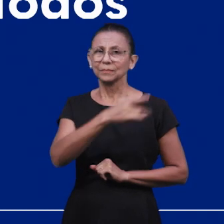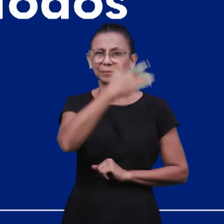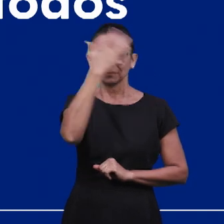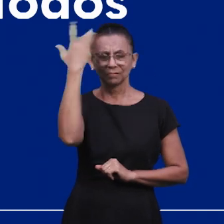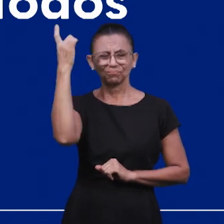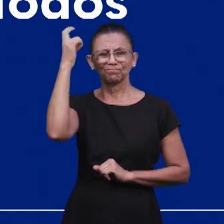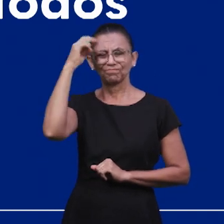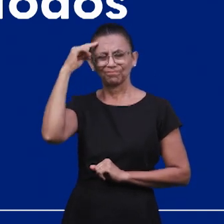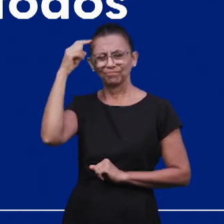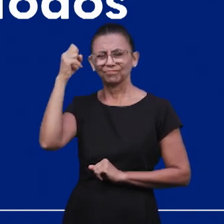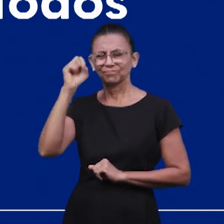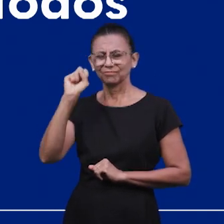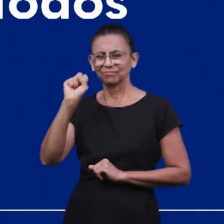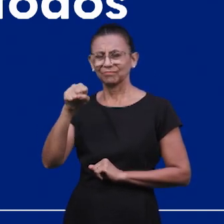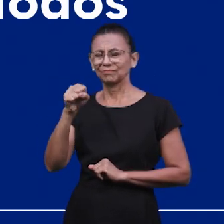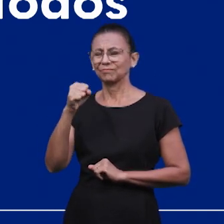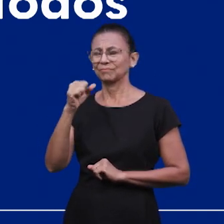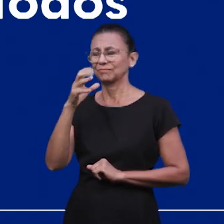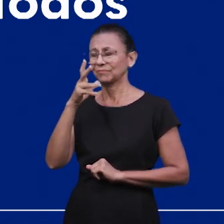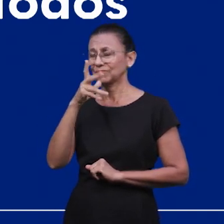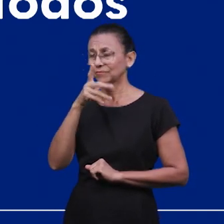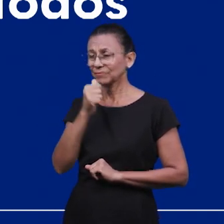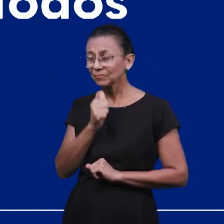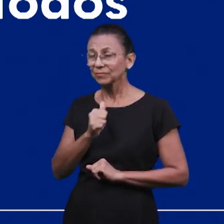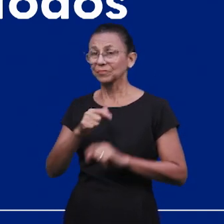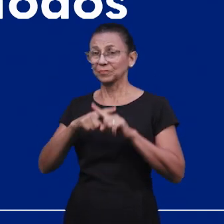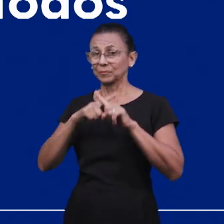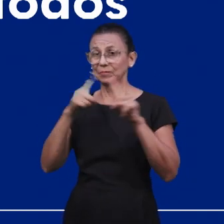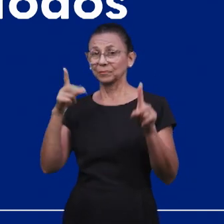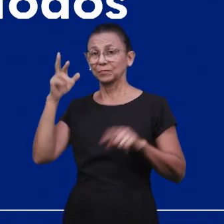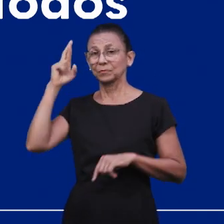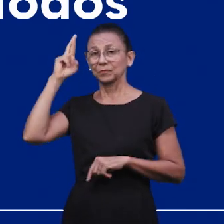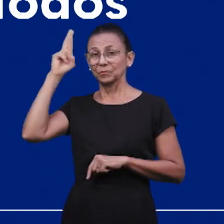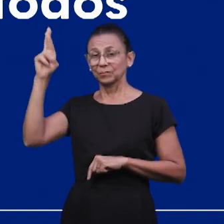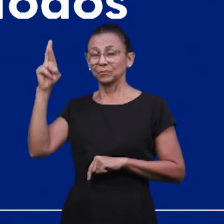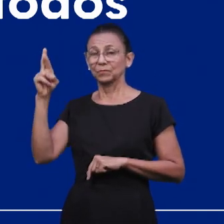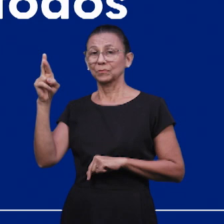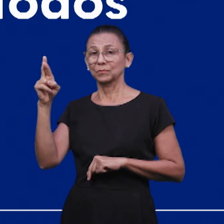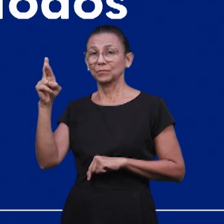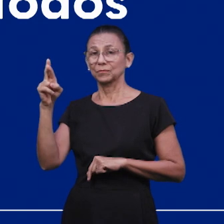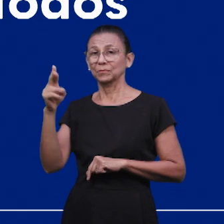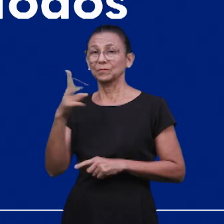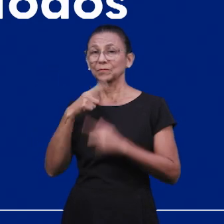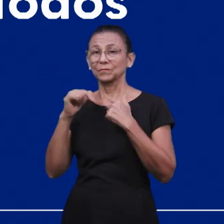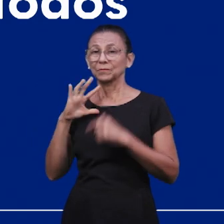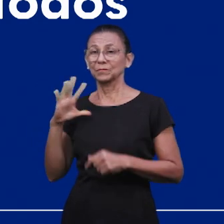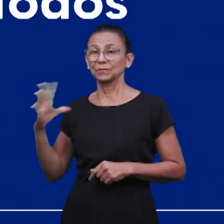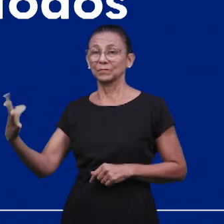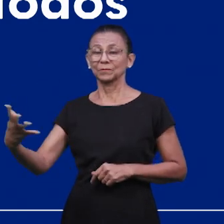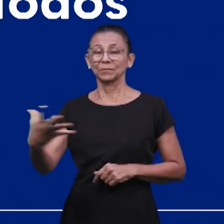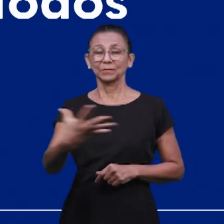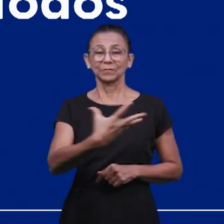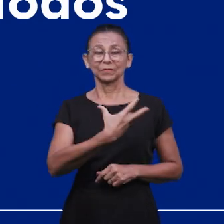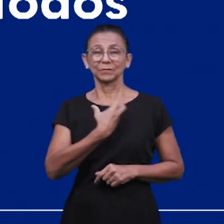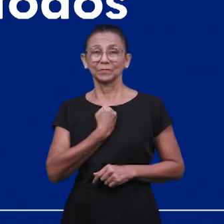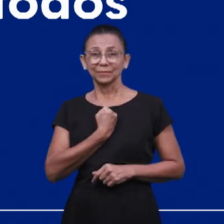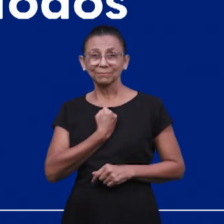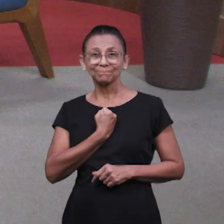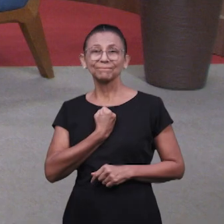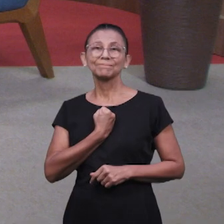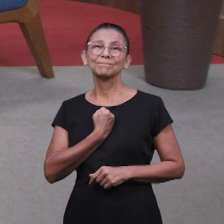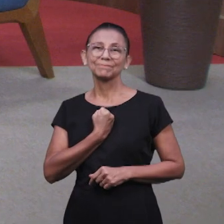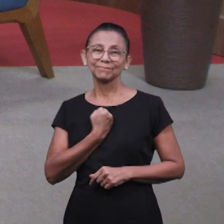para convosco, não querendo que alguns se percam, senão que todos venham a arrepender-se. Que texto,